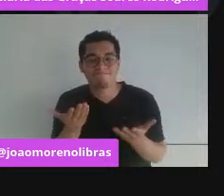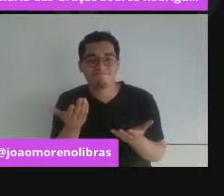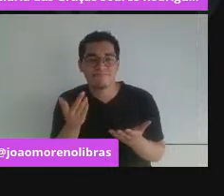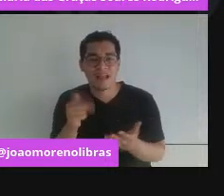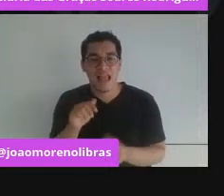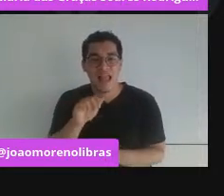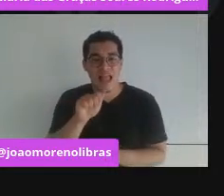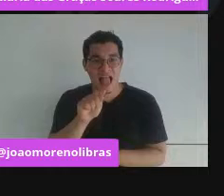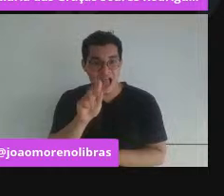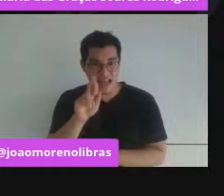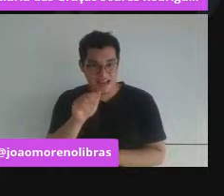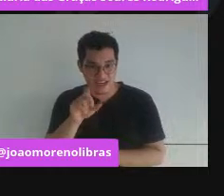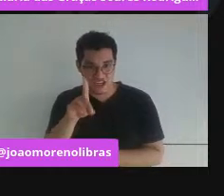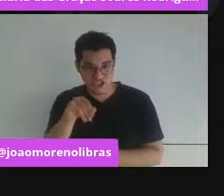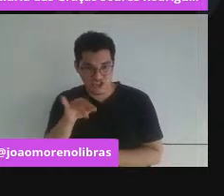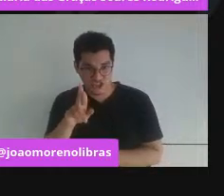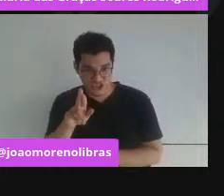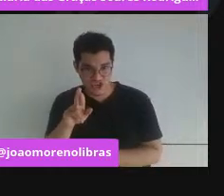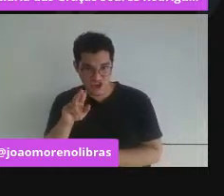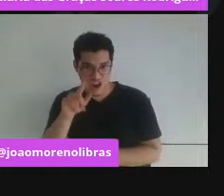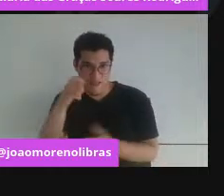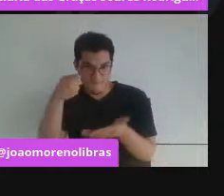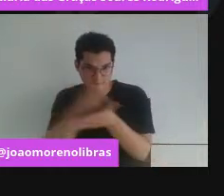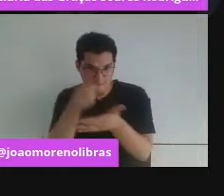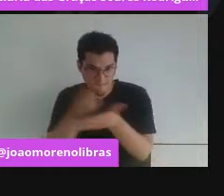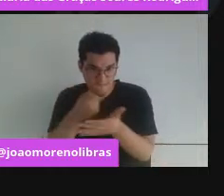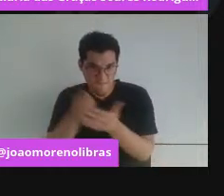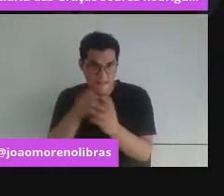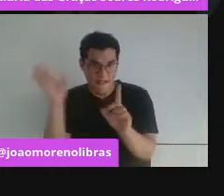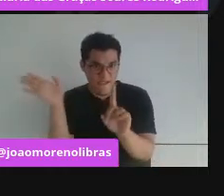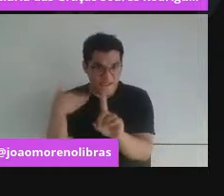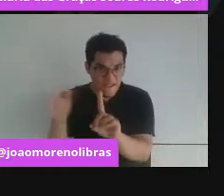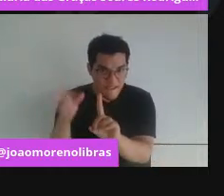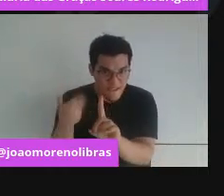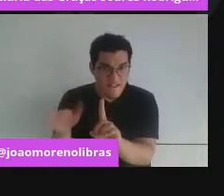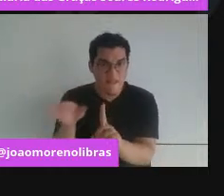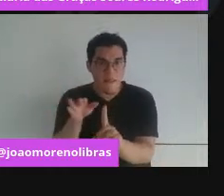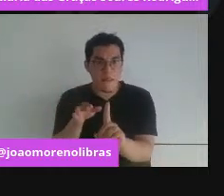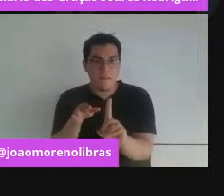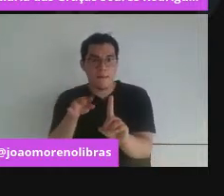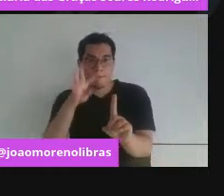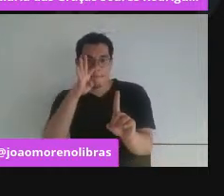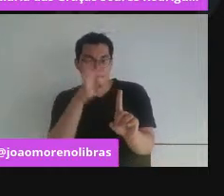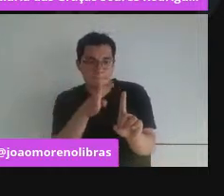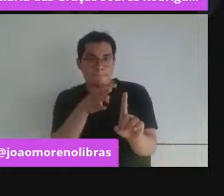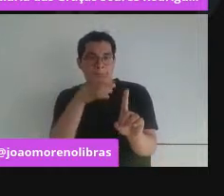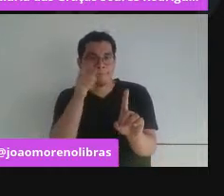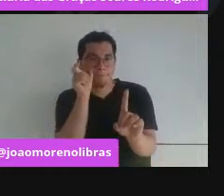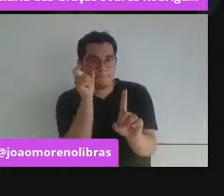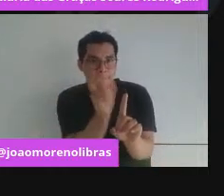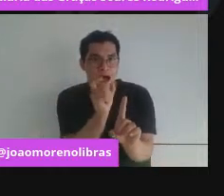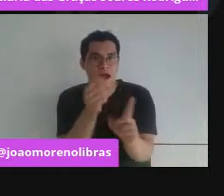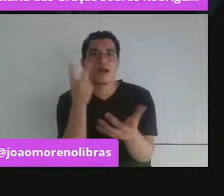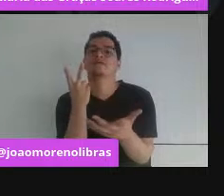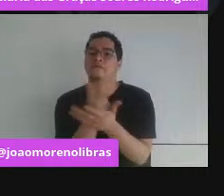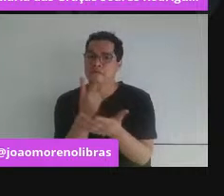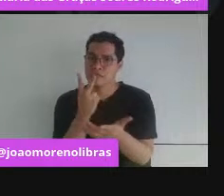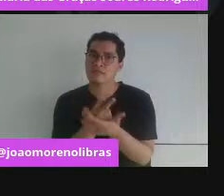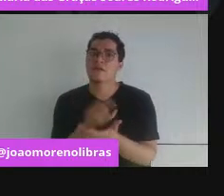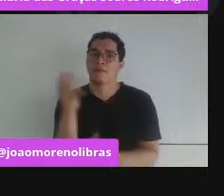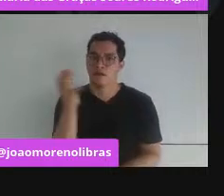intencional. Então, ela diz que é não intencional, eles dizem que é um grupo, elas são quatro mulheres.